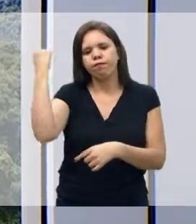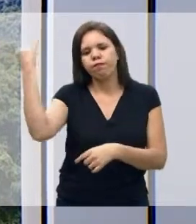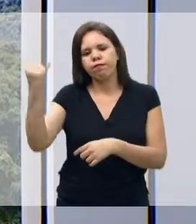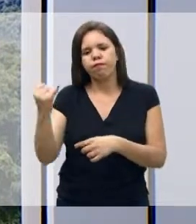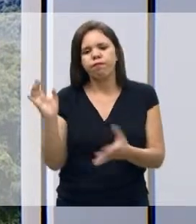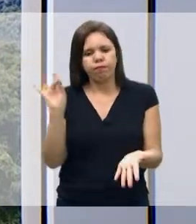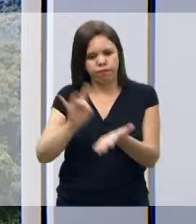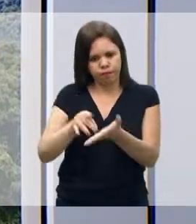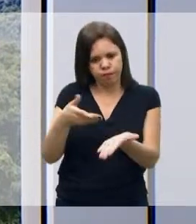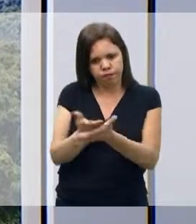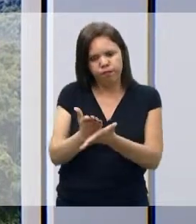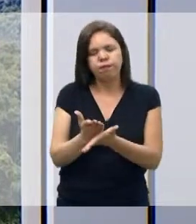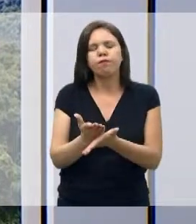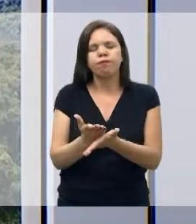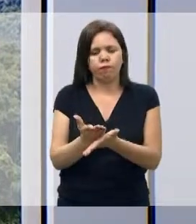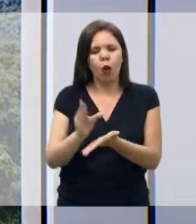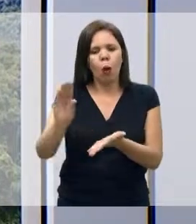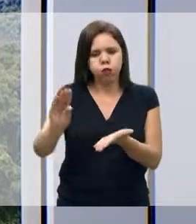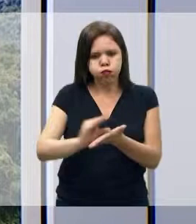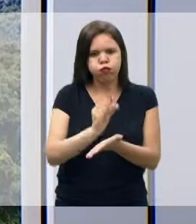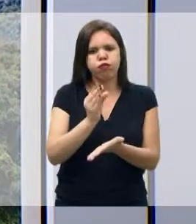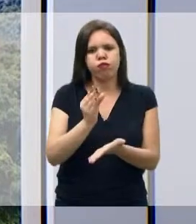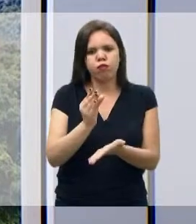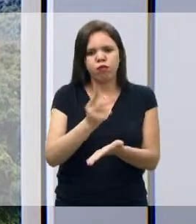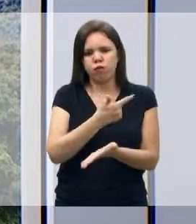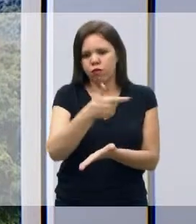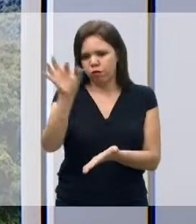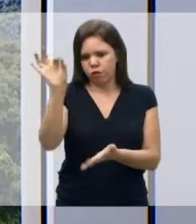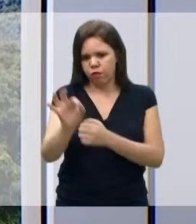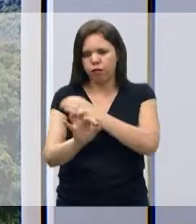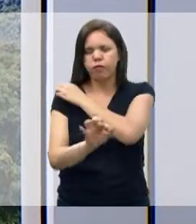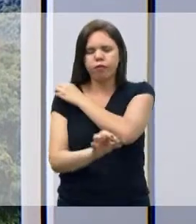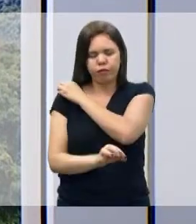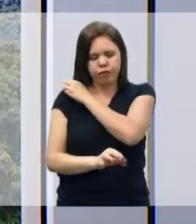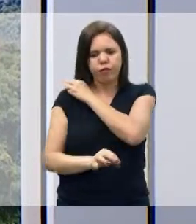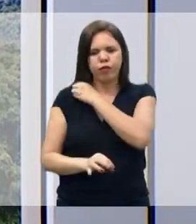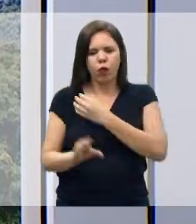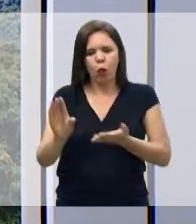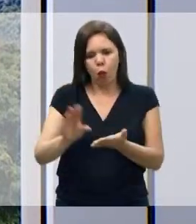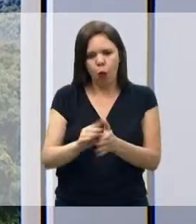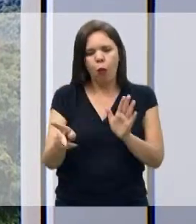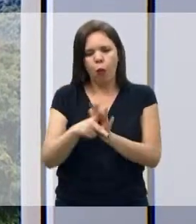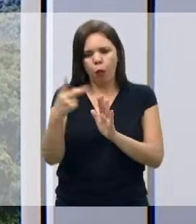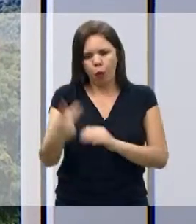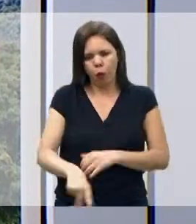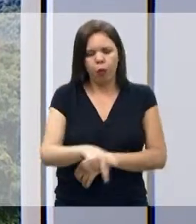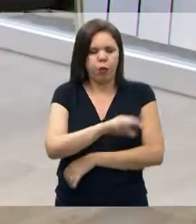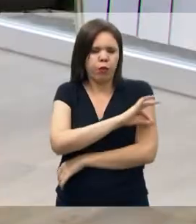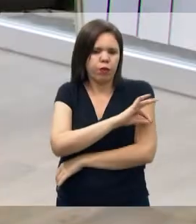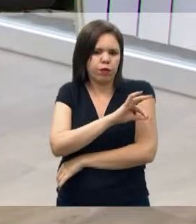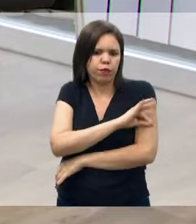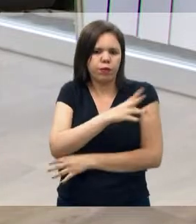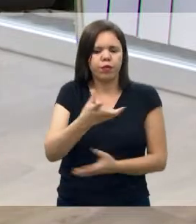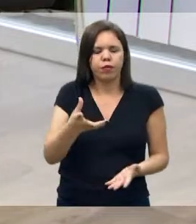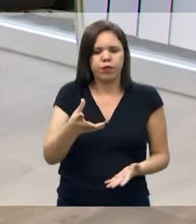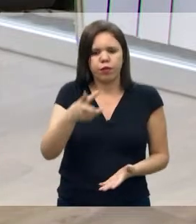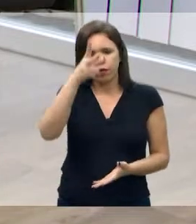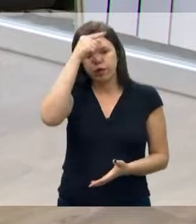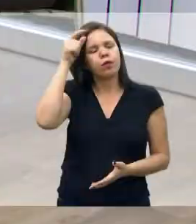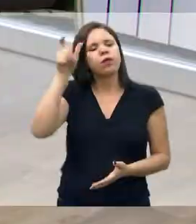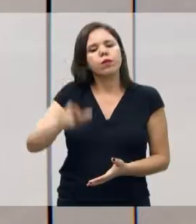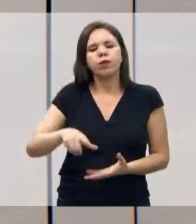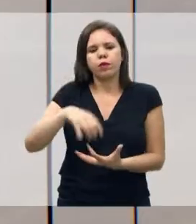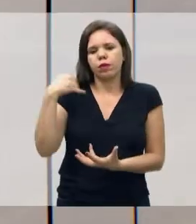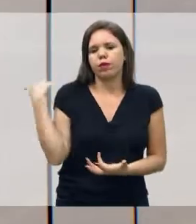essa efetivação. Então, os recursos são 100% do Fundo Municipal da Pessoa Idosa. Certo.